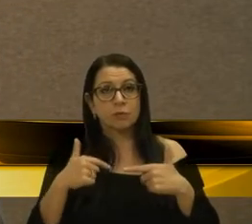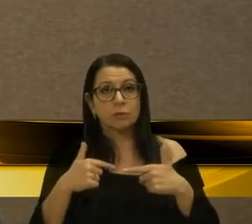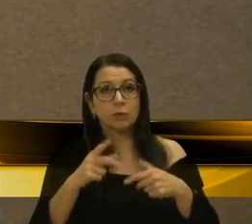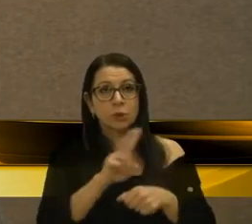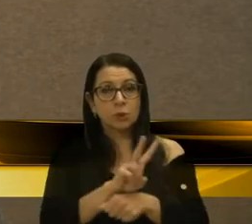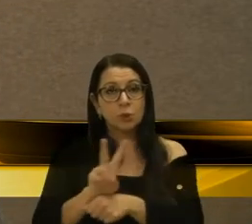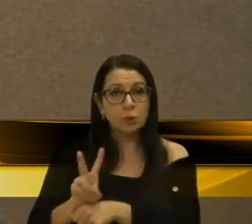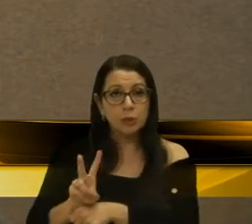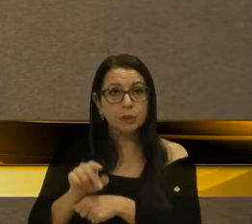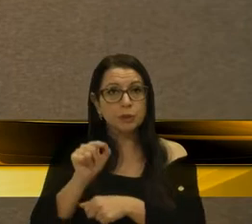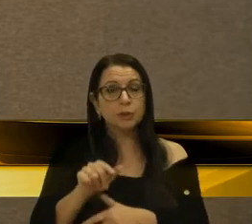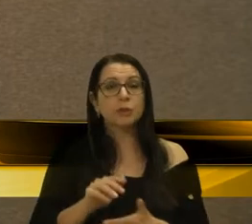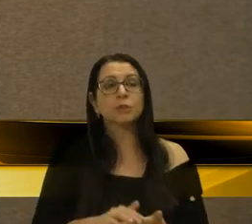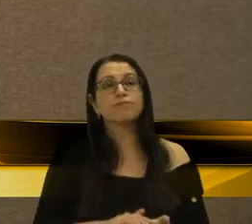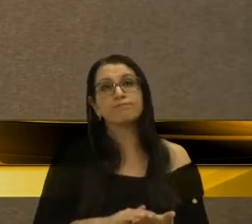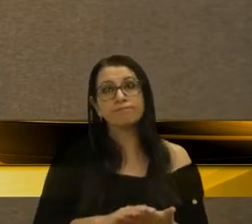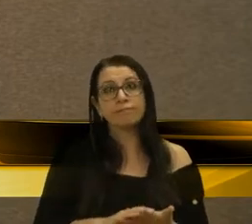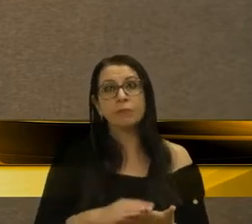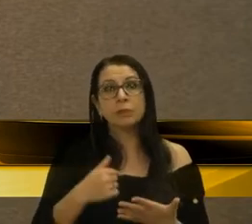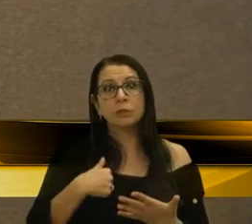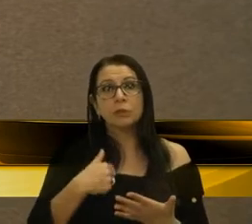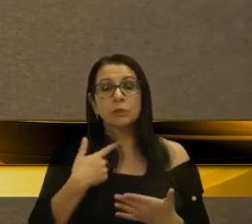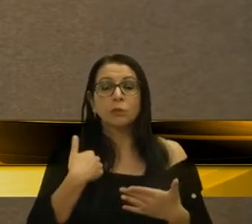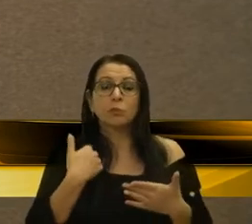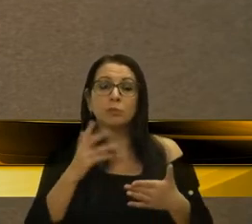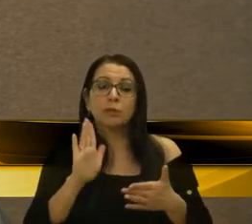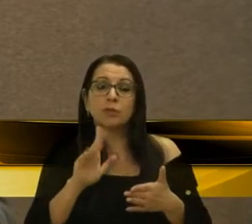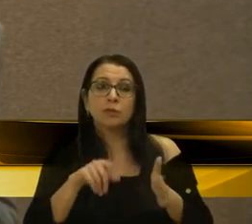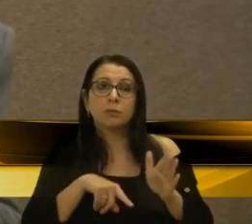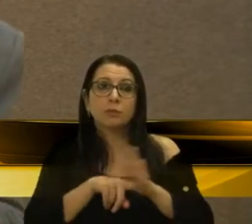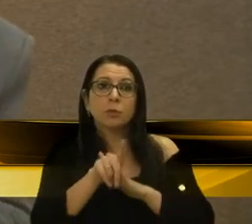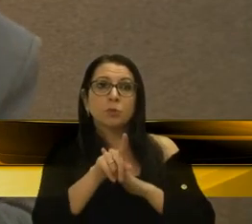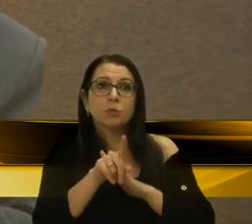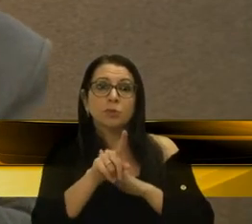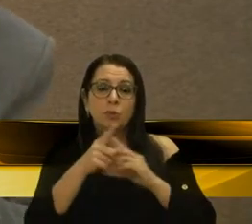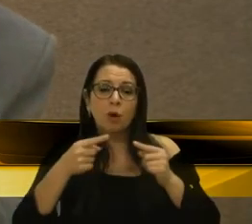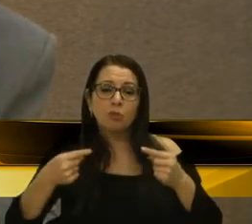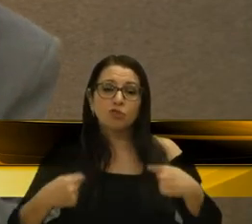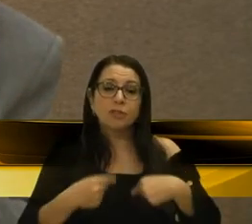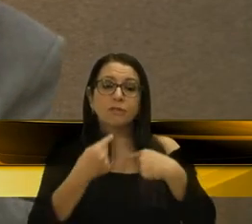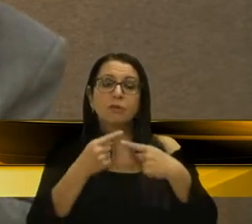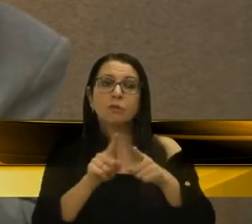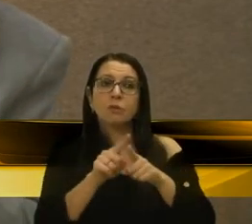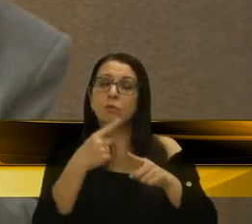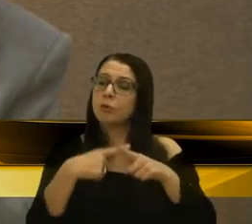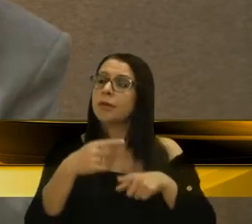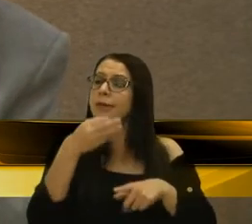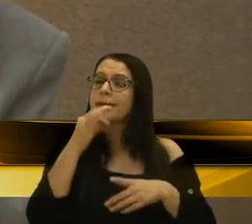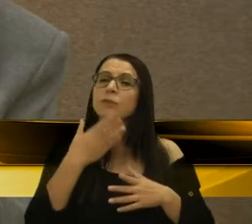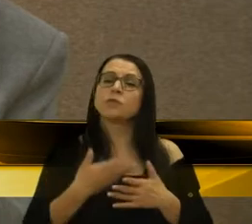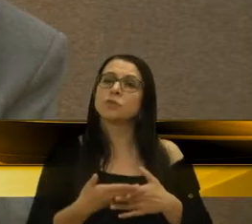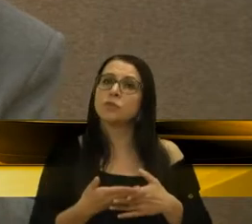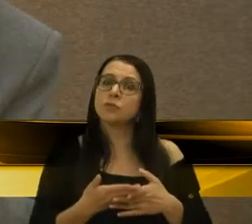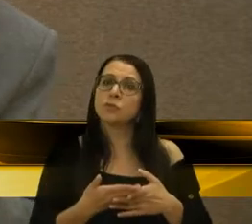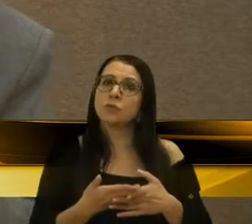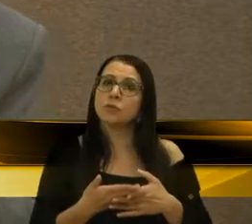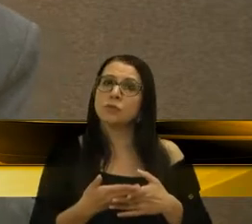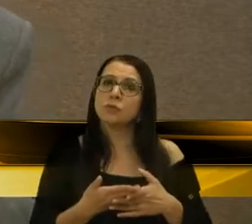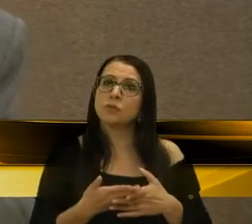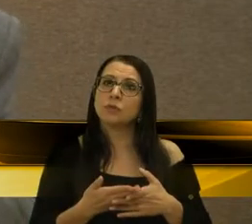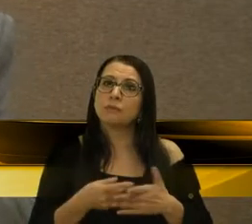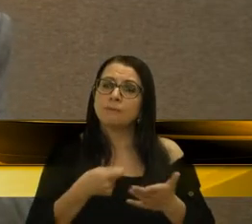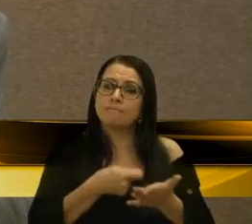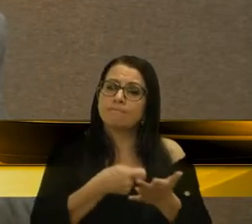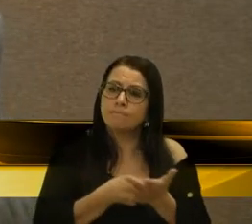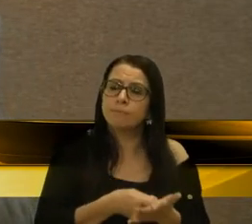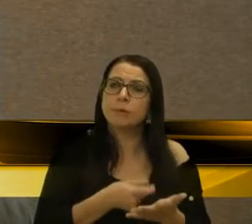segurança. Então, eu lhe deixo essa pergunta e esse desafio. Por que Caxias forçar a barra